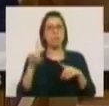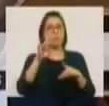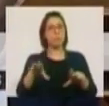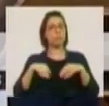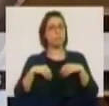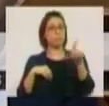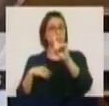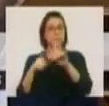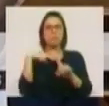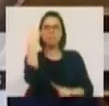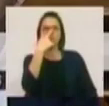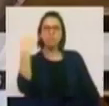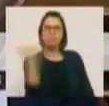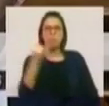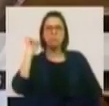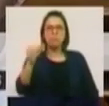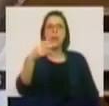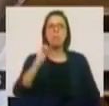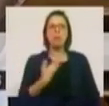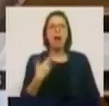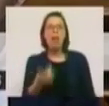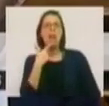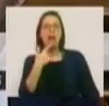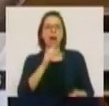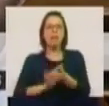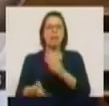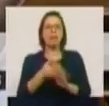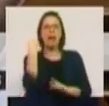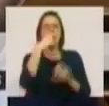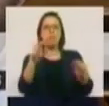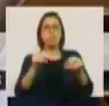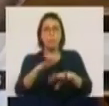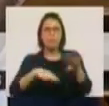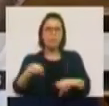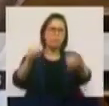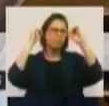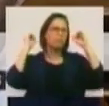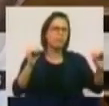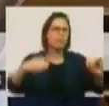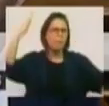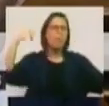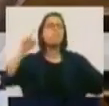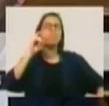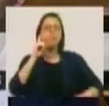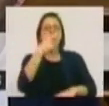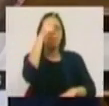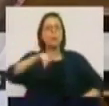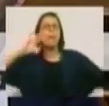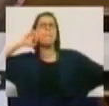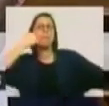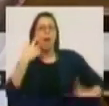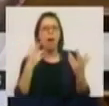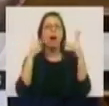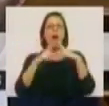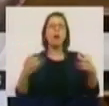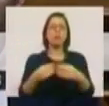não aceitamos atos de hipocrisia do PSD que vem agora lavar a face quando nada fez no passado para proteger estes lesados nem para